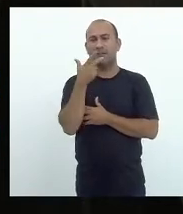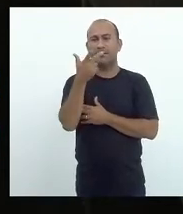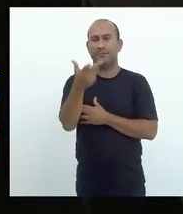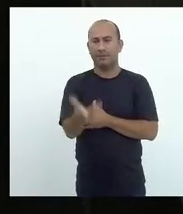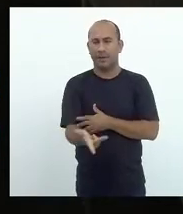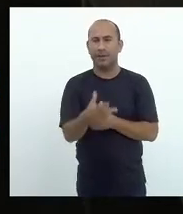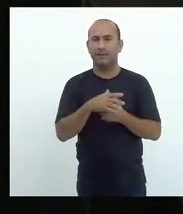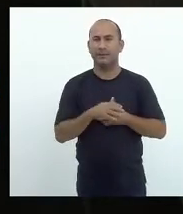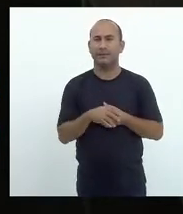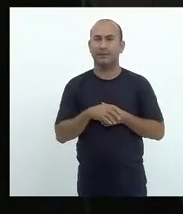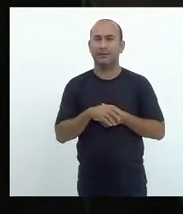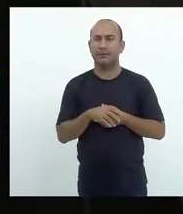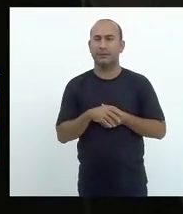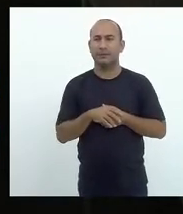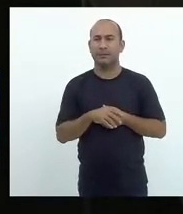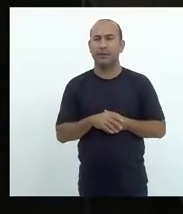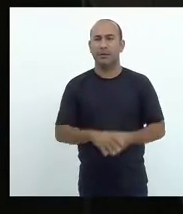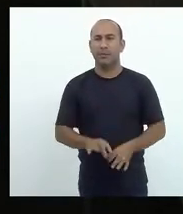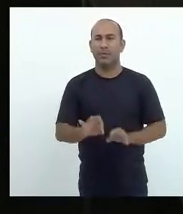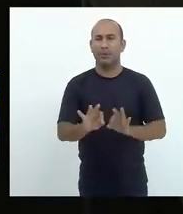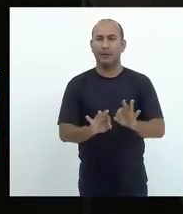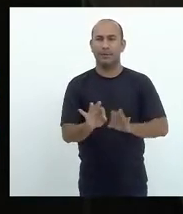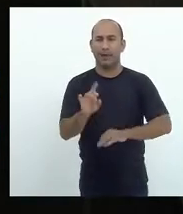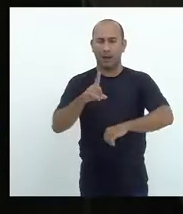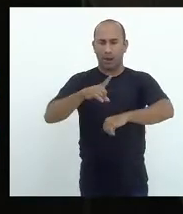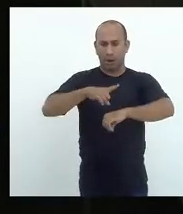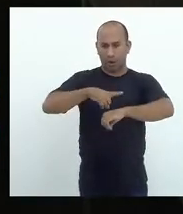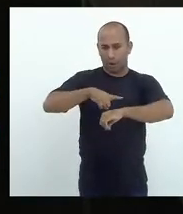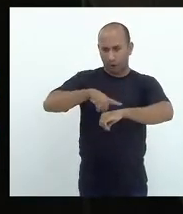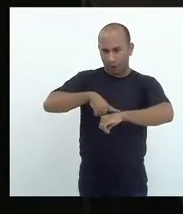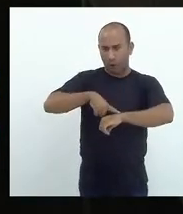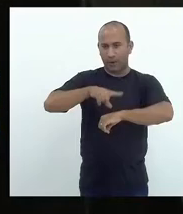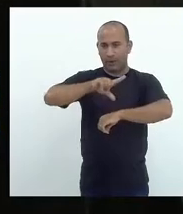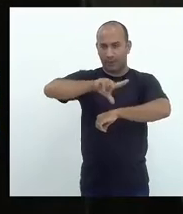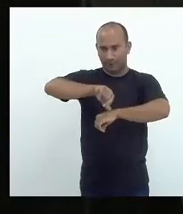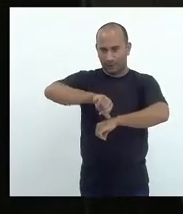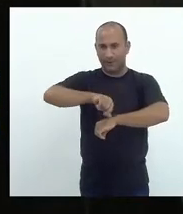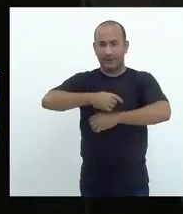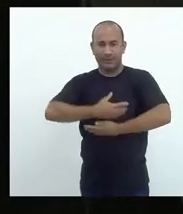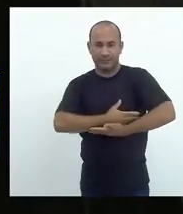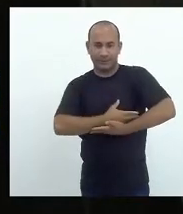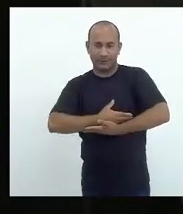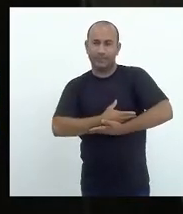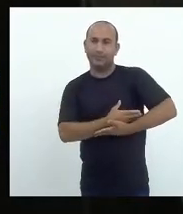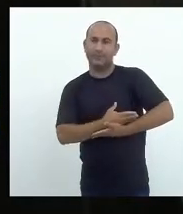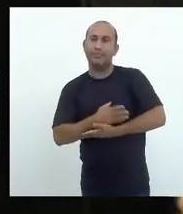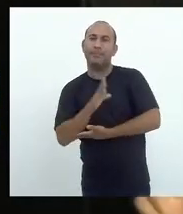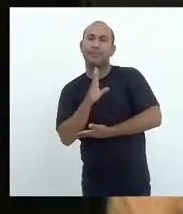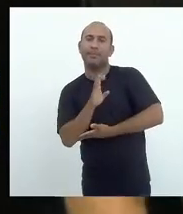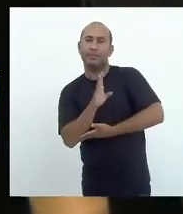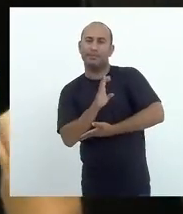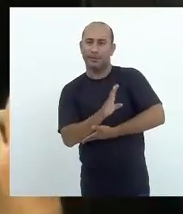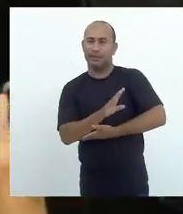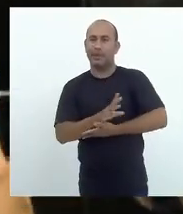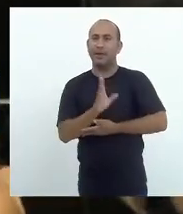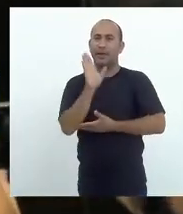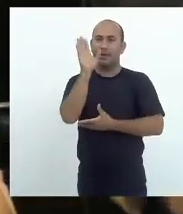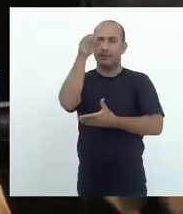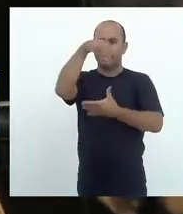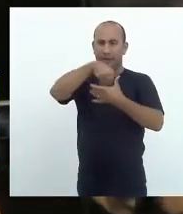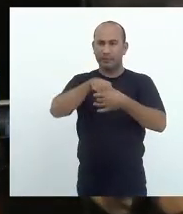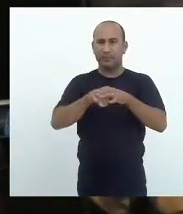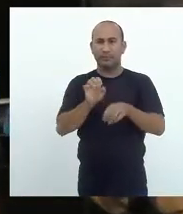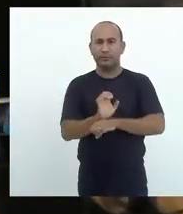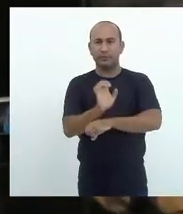que institui o programa Hora do Colinho na Rede Pública de Saúde do Estado do Rio de Janeiro. Tanto